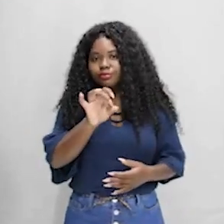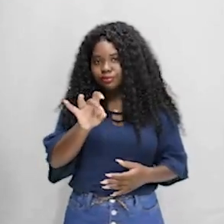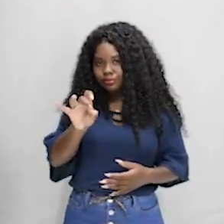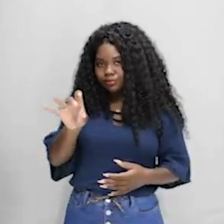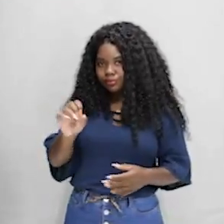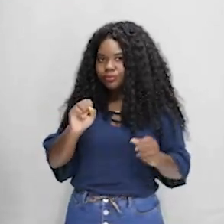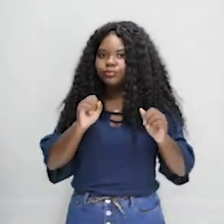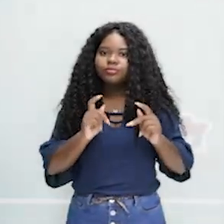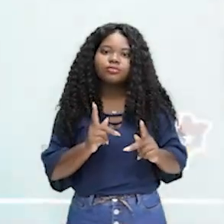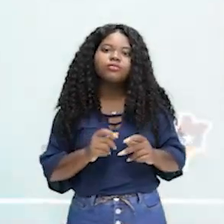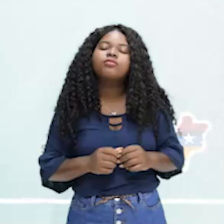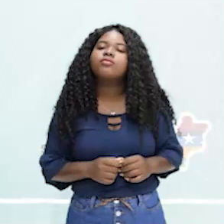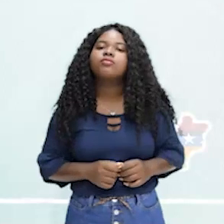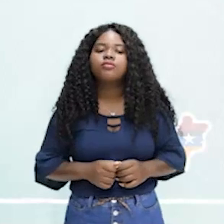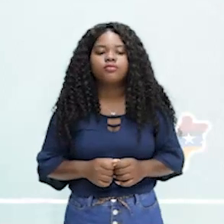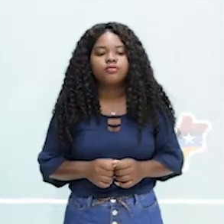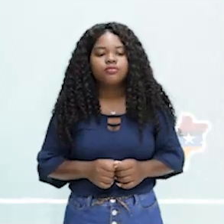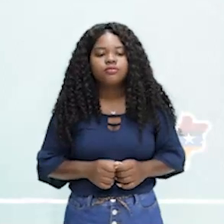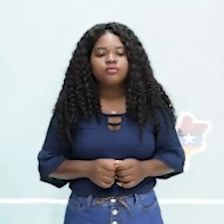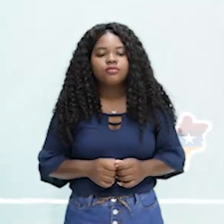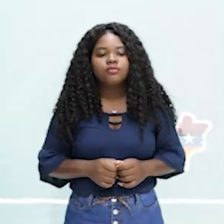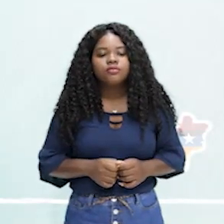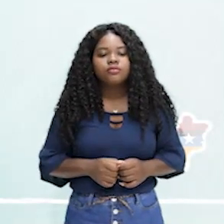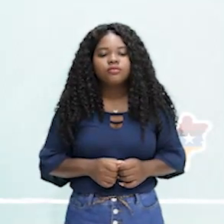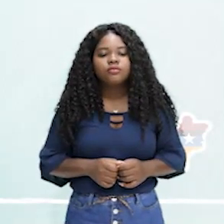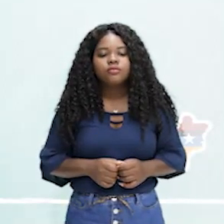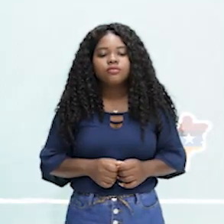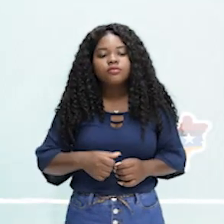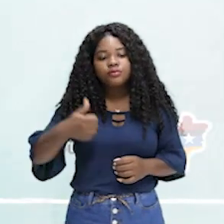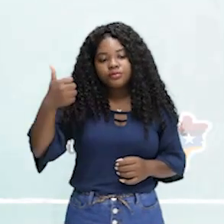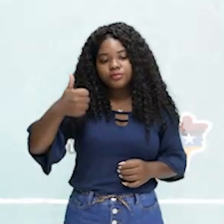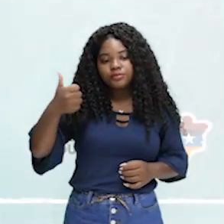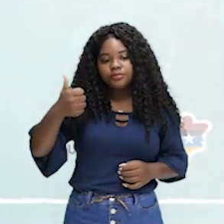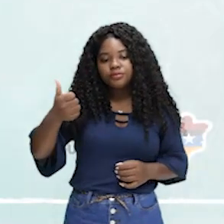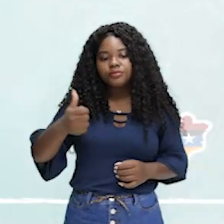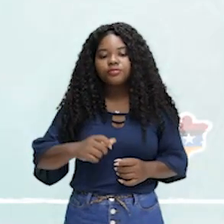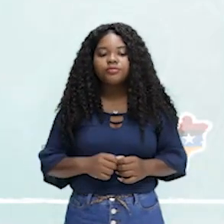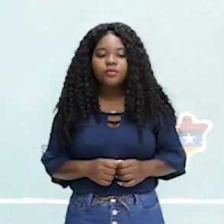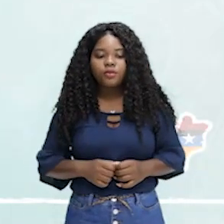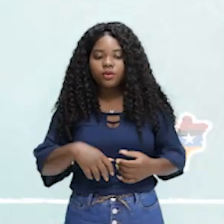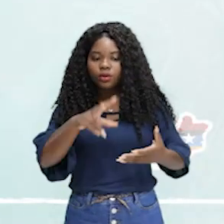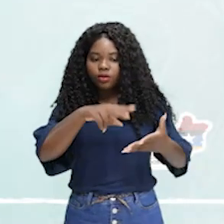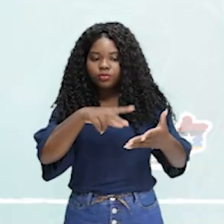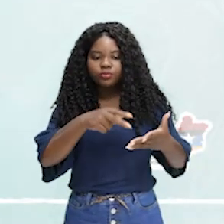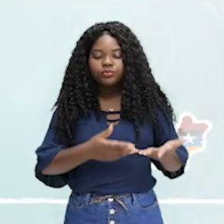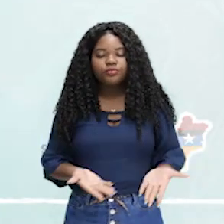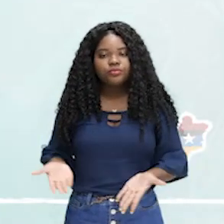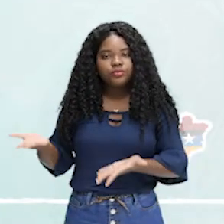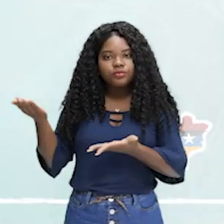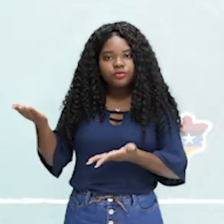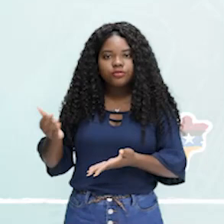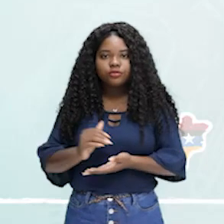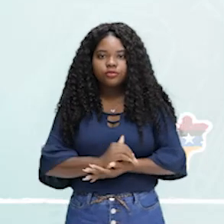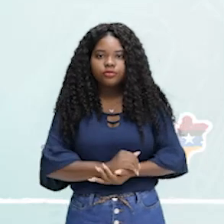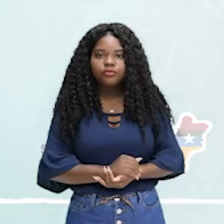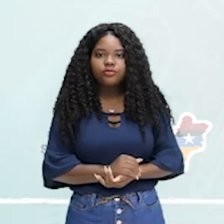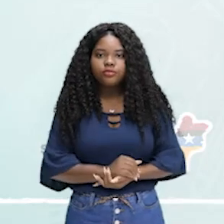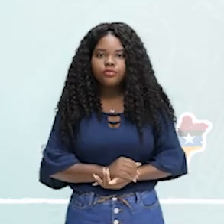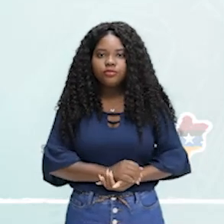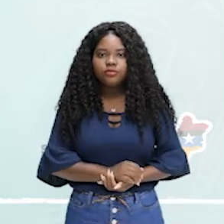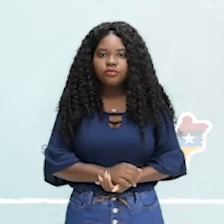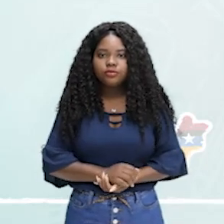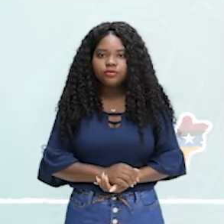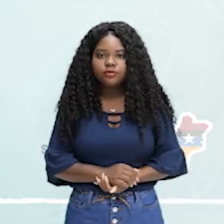aqui. Esporte de rede e quadra dividida ou parede de rebote. São esportes